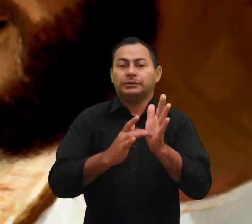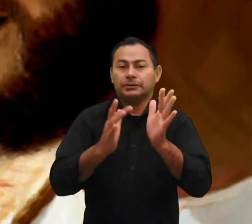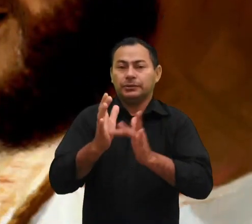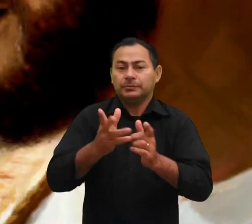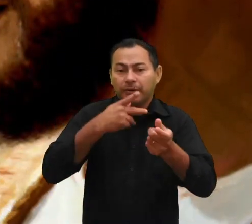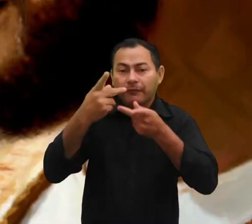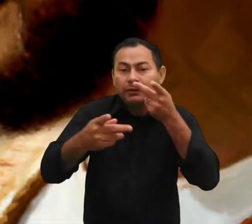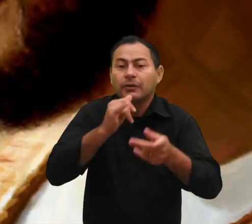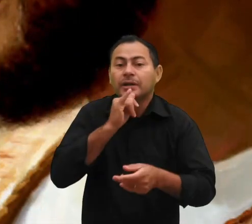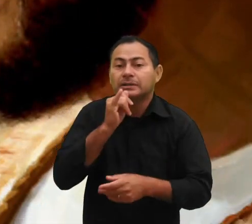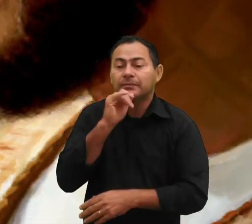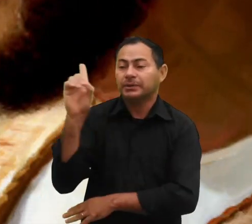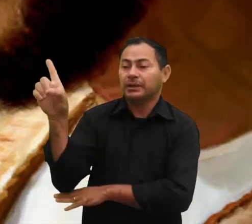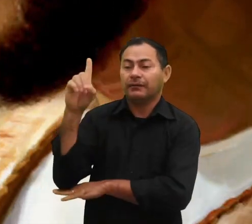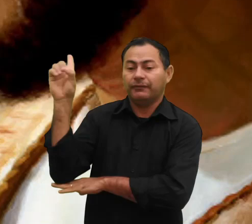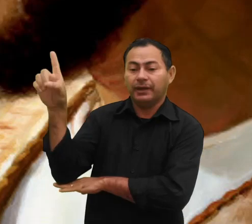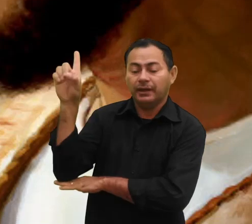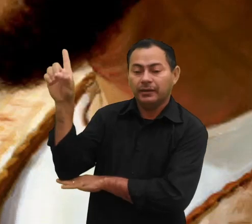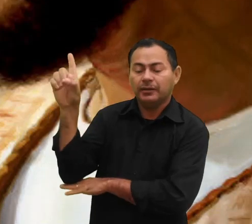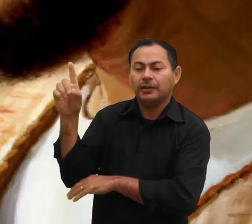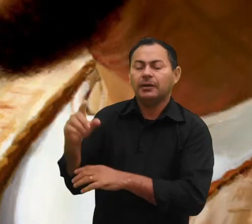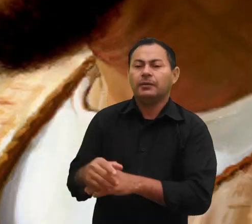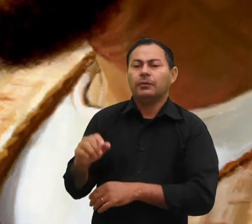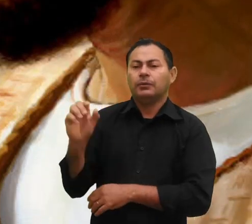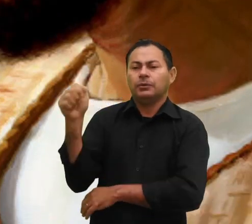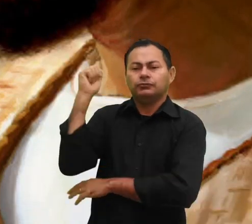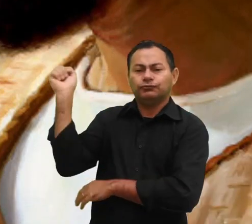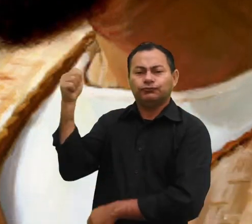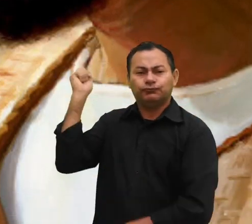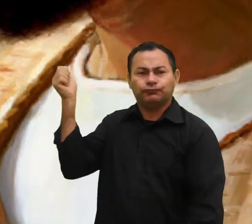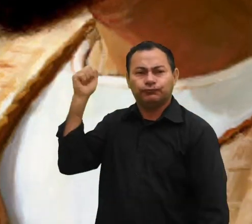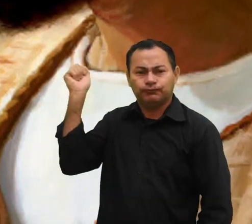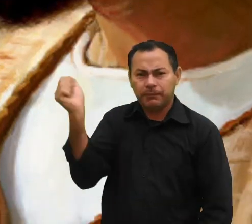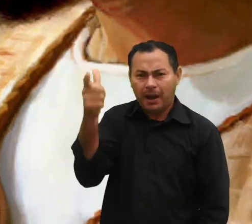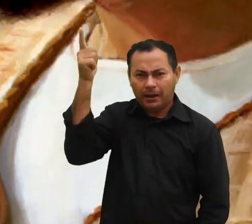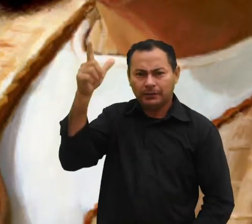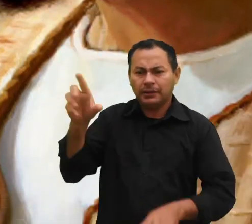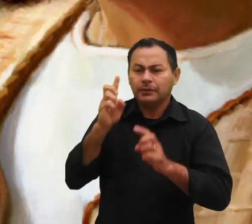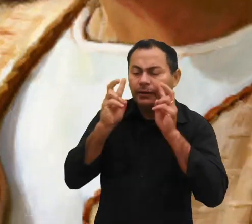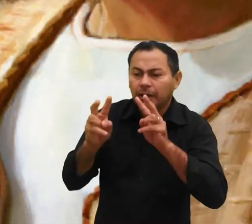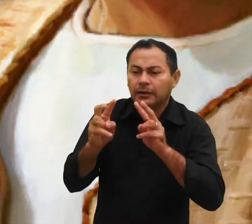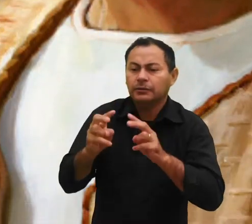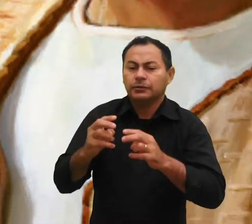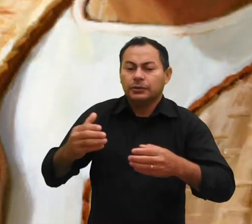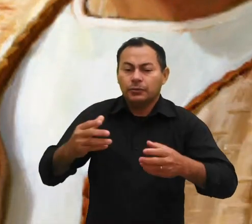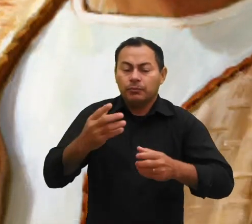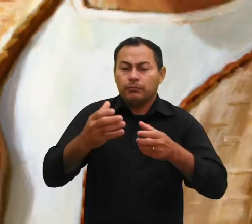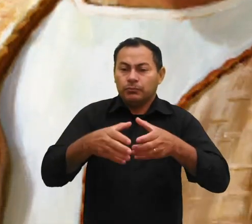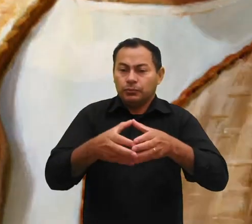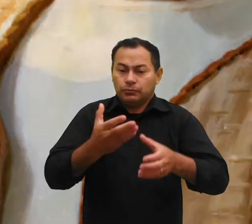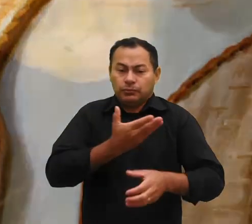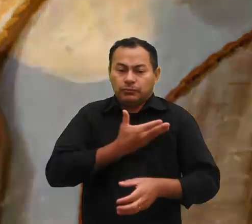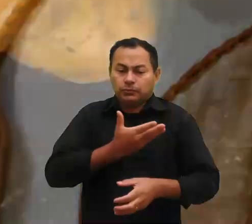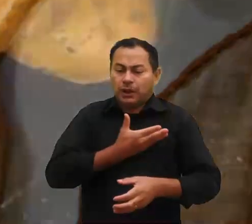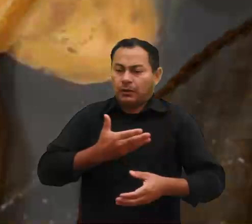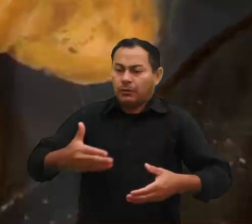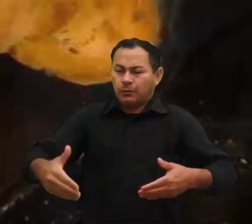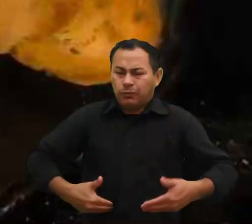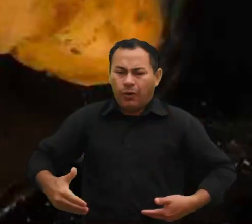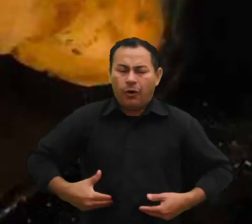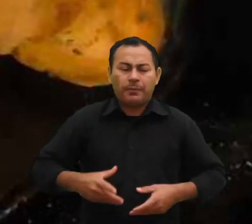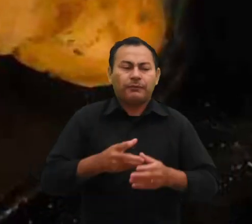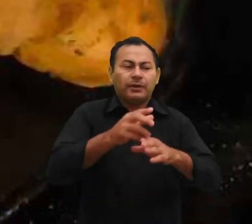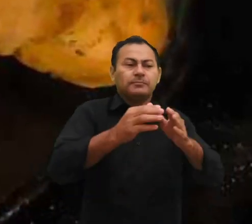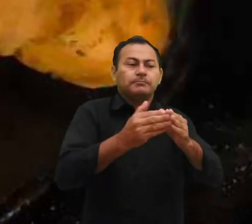o exemplo de Davi, que estava com fome e foi ao templo e pediu os pães da presença, os quais, de acordo com a lei,